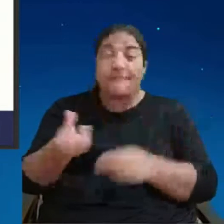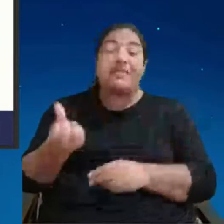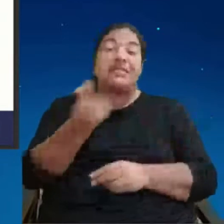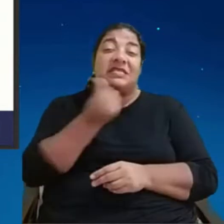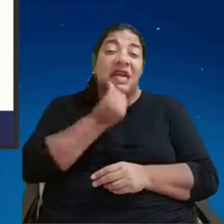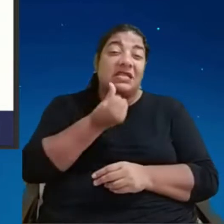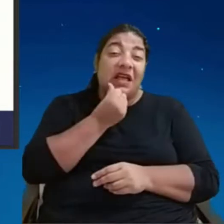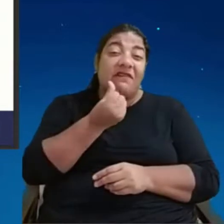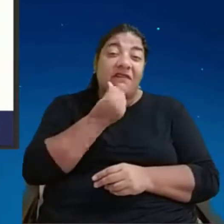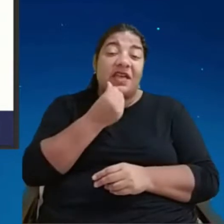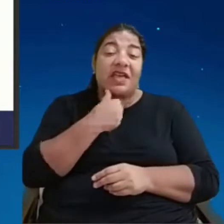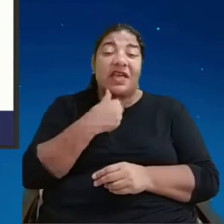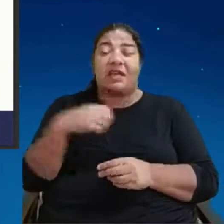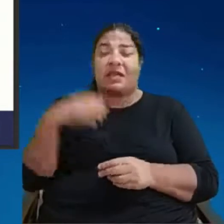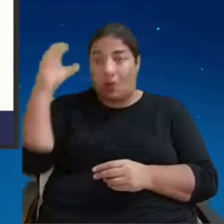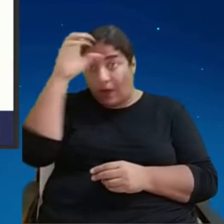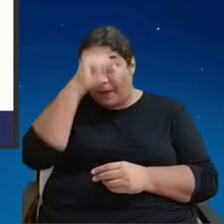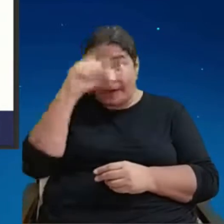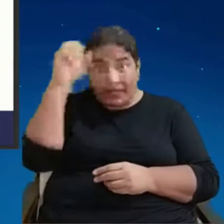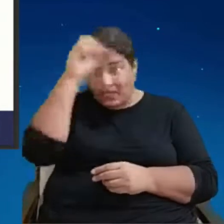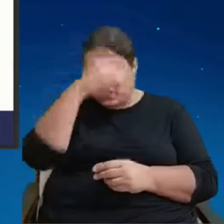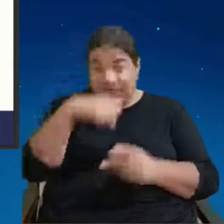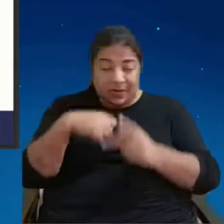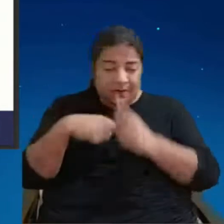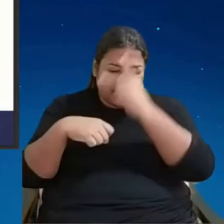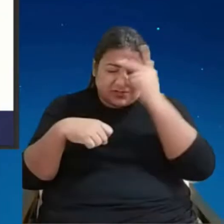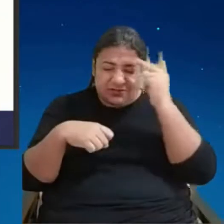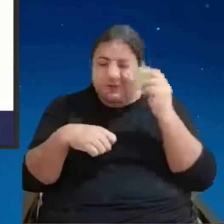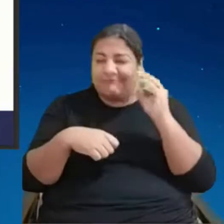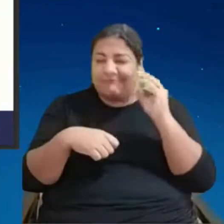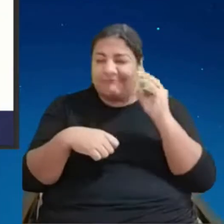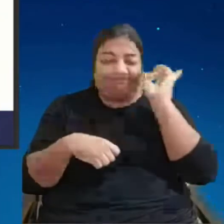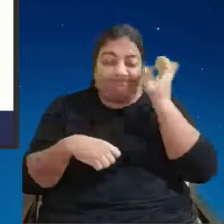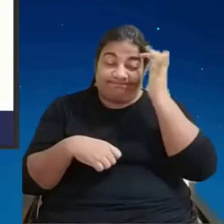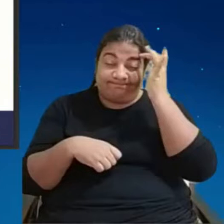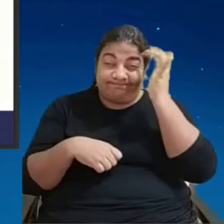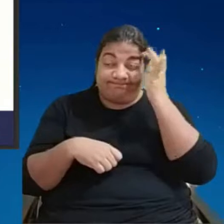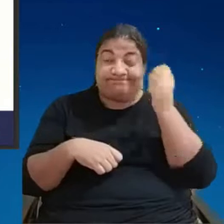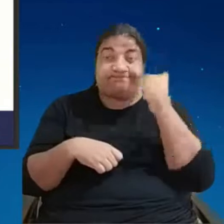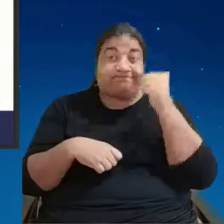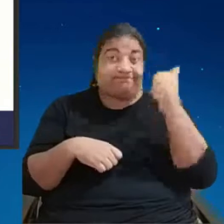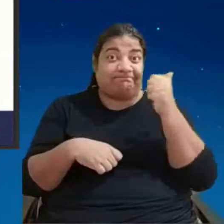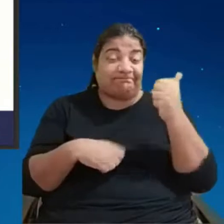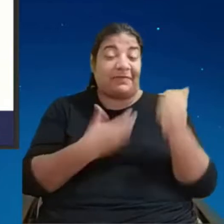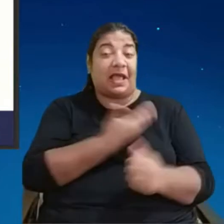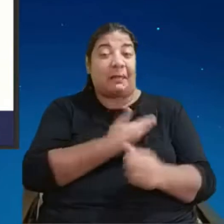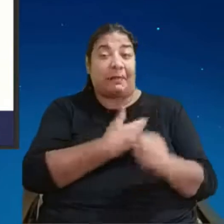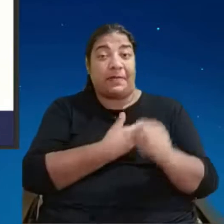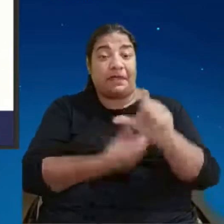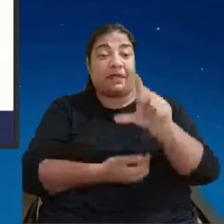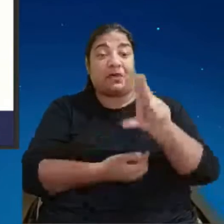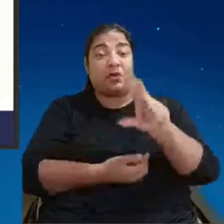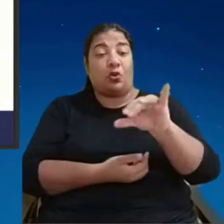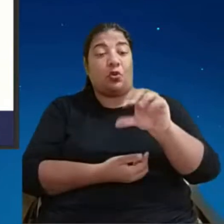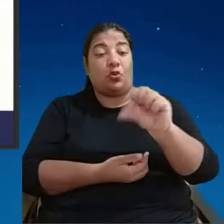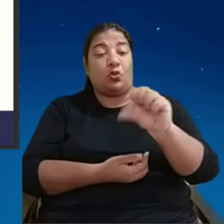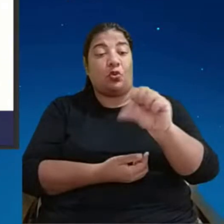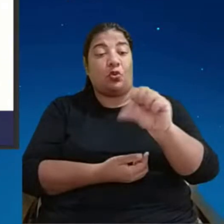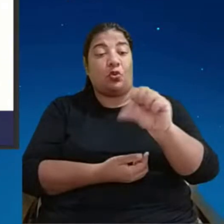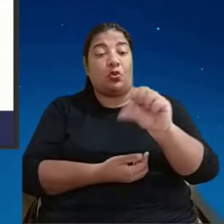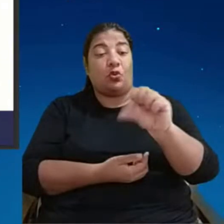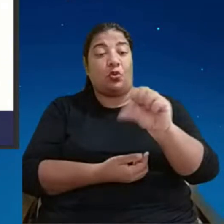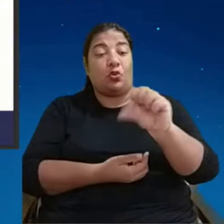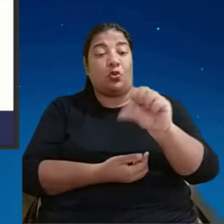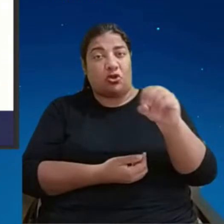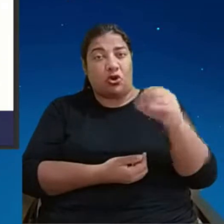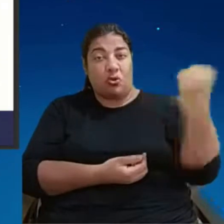uma pessoa muito genial, que é muito meu amigo, que eu agradeço imenso, que é o Luiz Antônio Seco, que é assim, Marisa, esteja na frente,